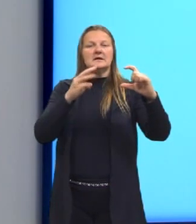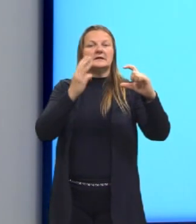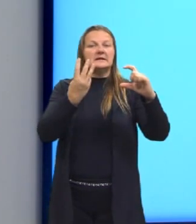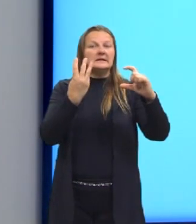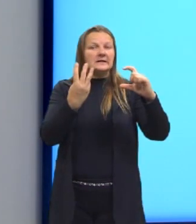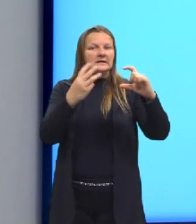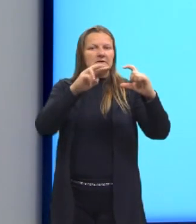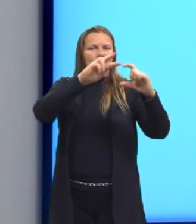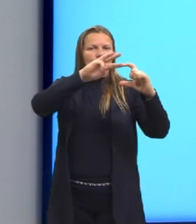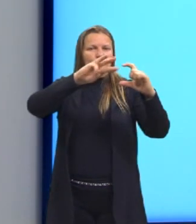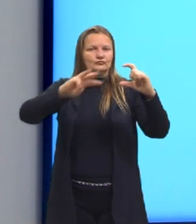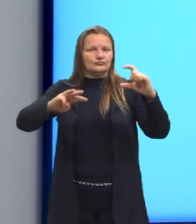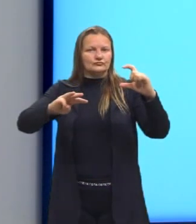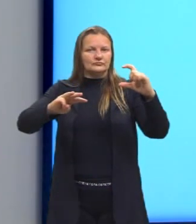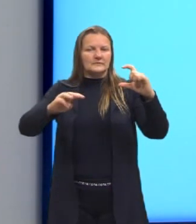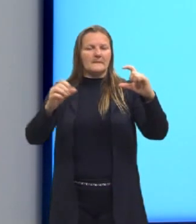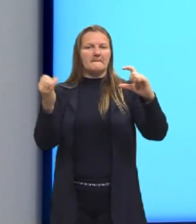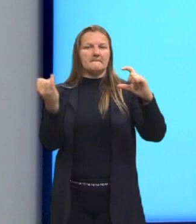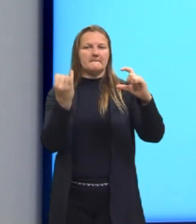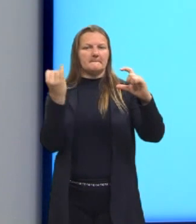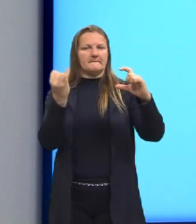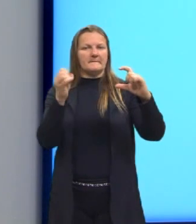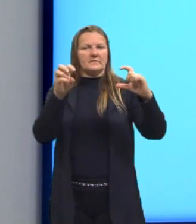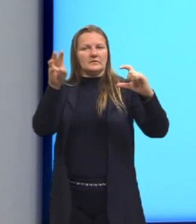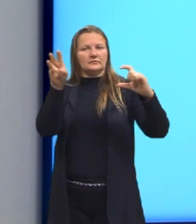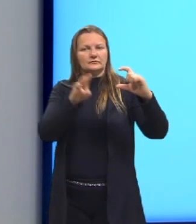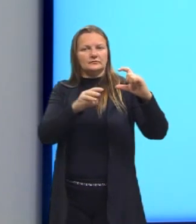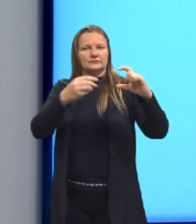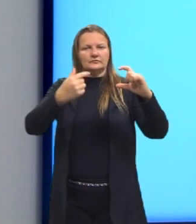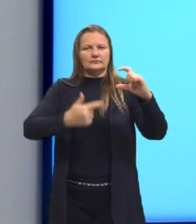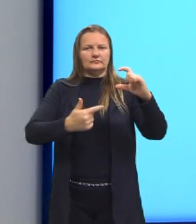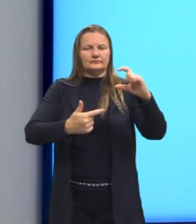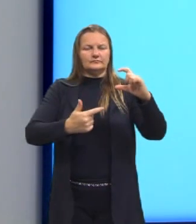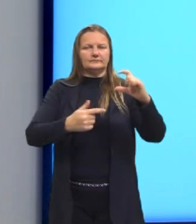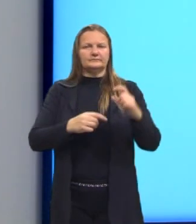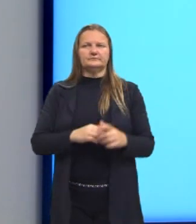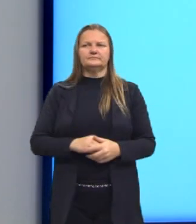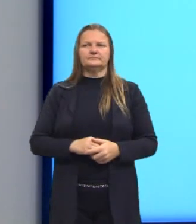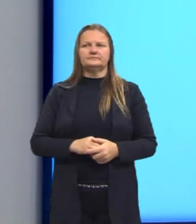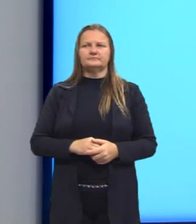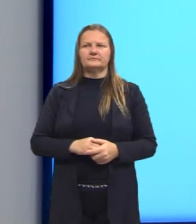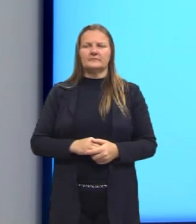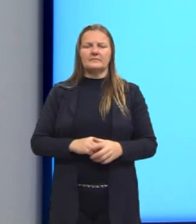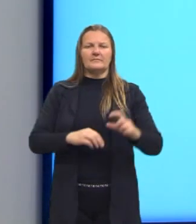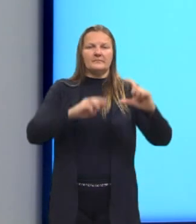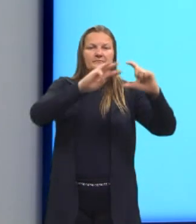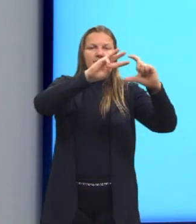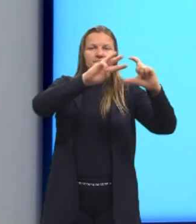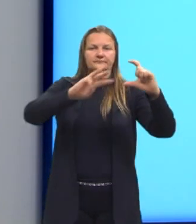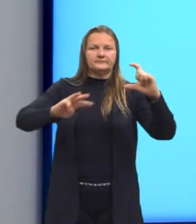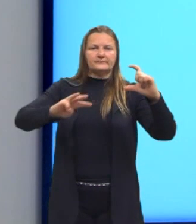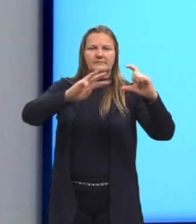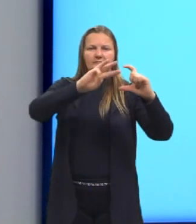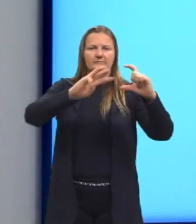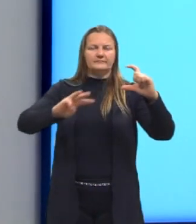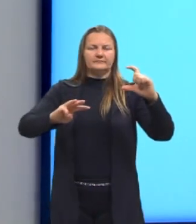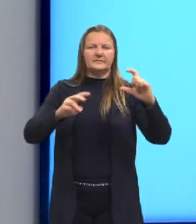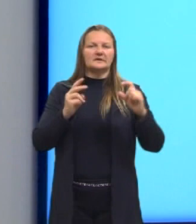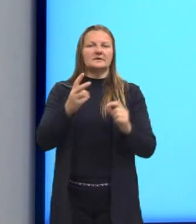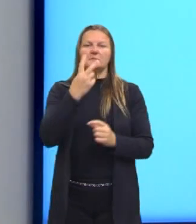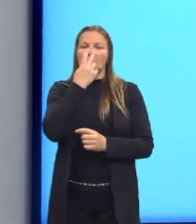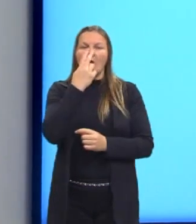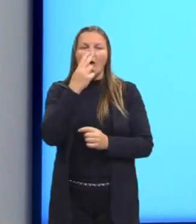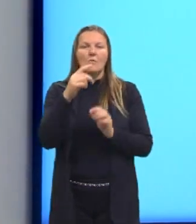Mas, de uma forma geral, a diagonal principal sempre mantém o sinal da operação e a